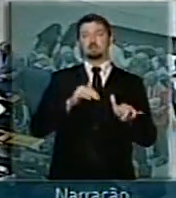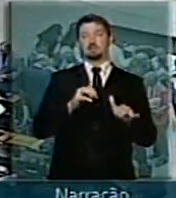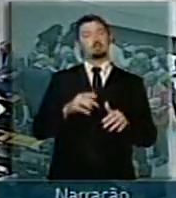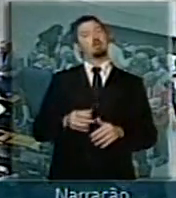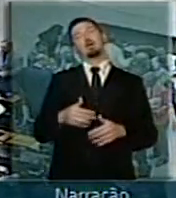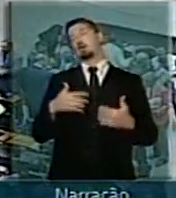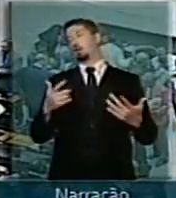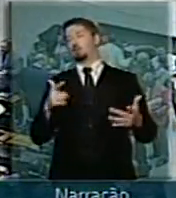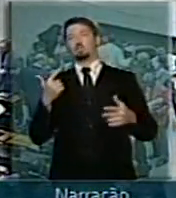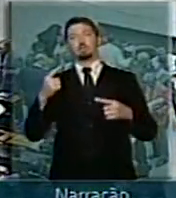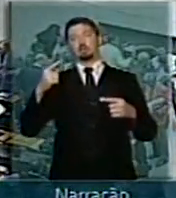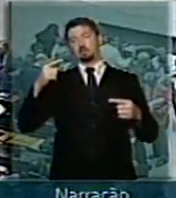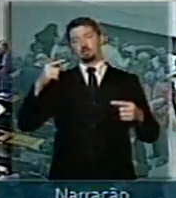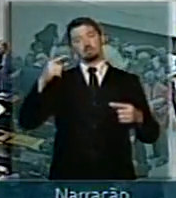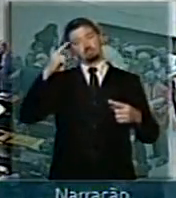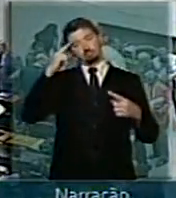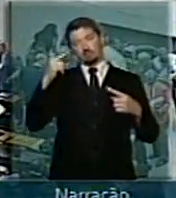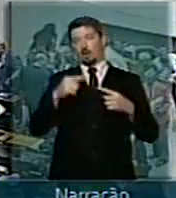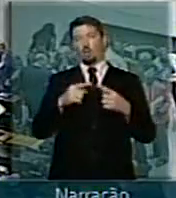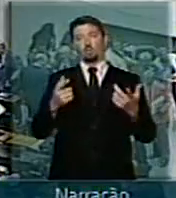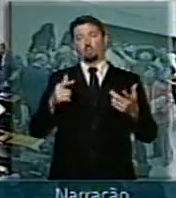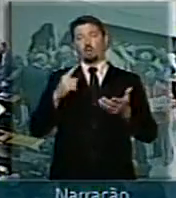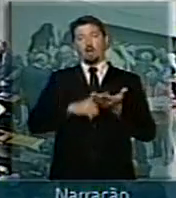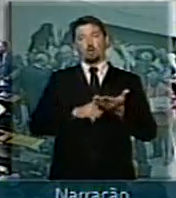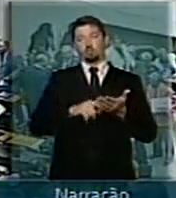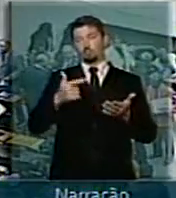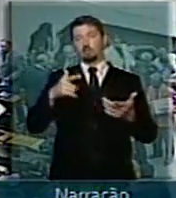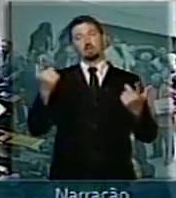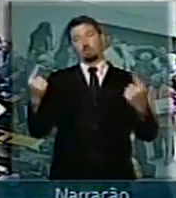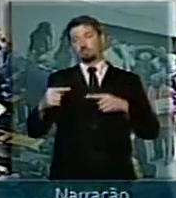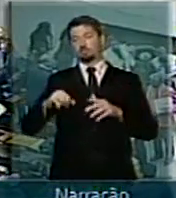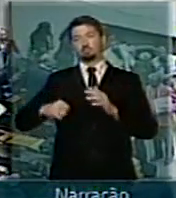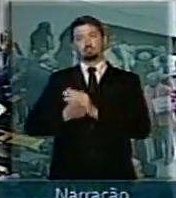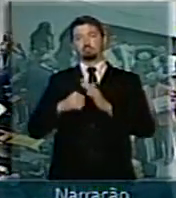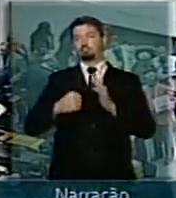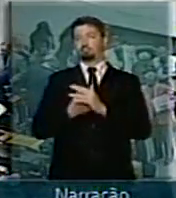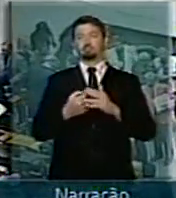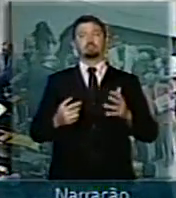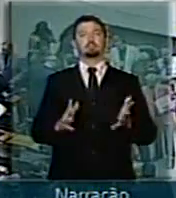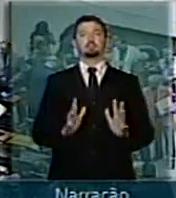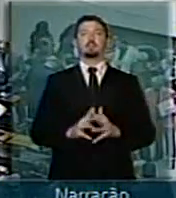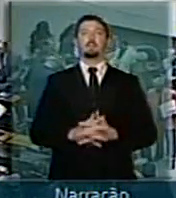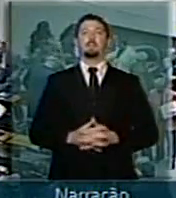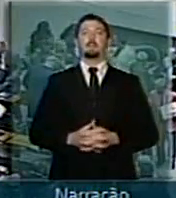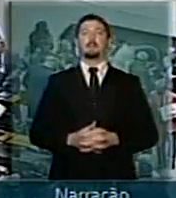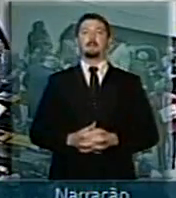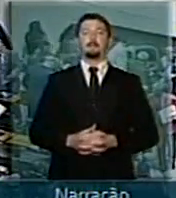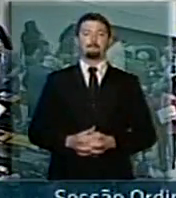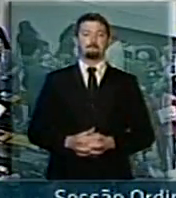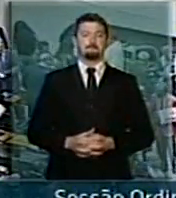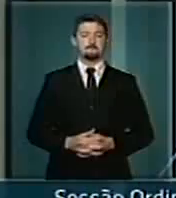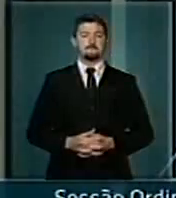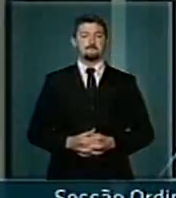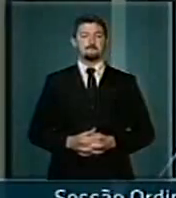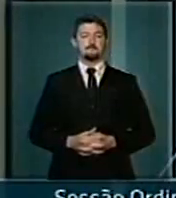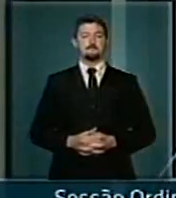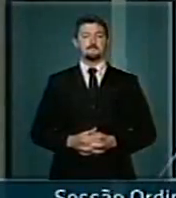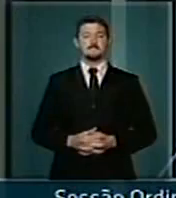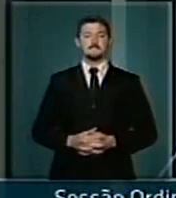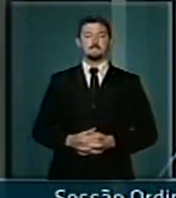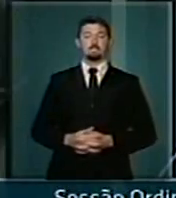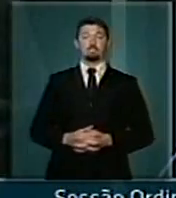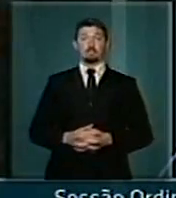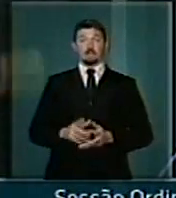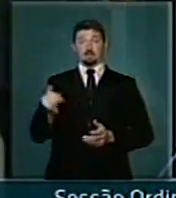houve entendimento em relação à data. Em função disso, as oposições estão obstruindo as votações. Mas, dada a relevância